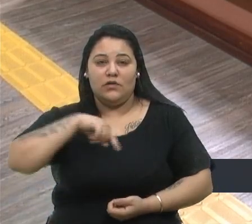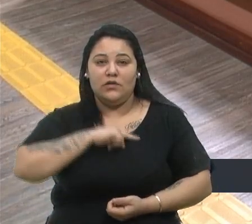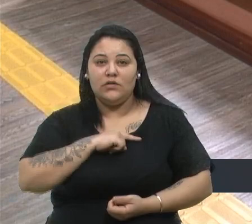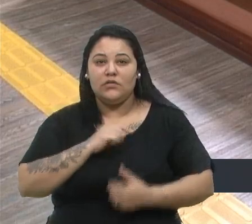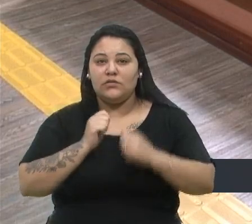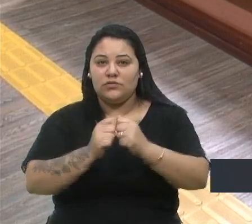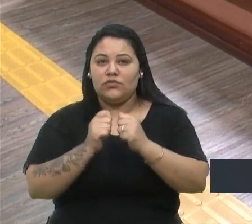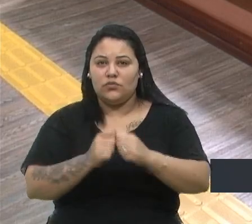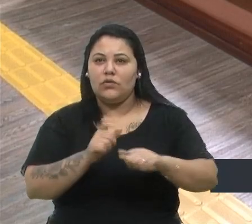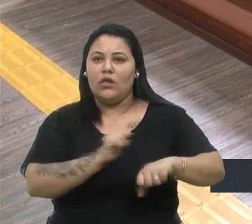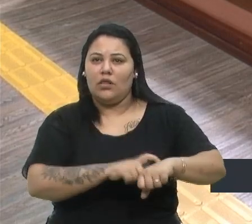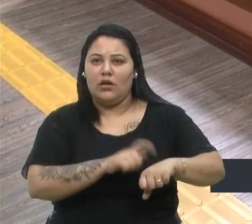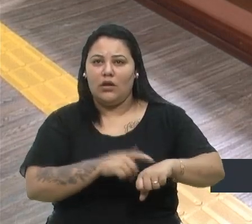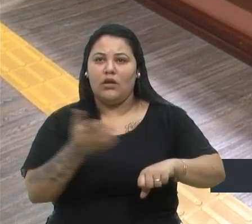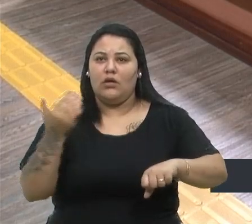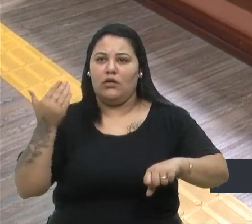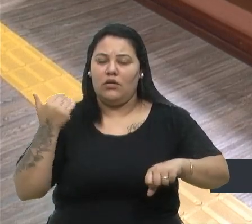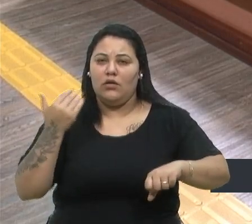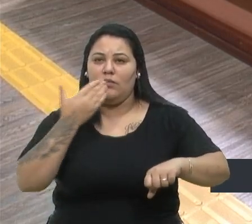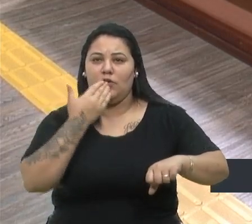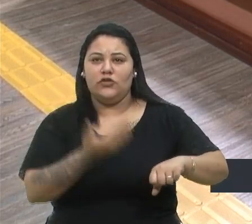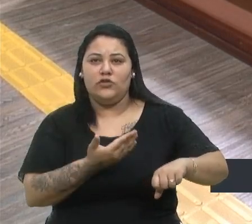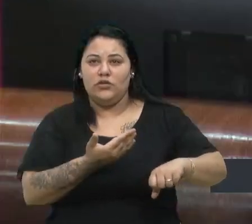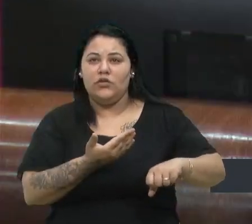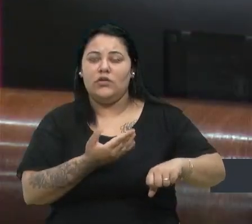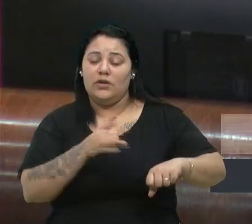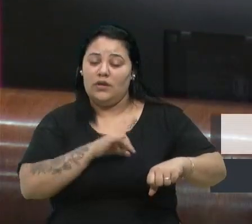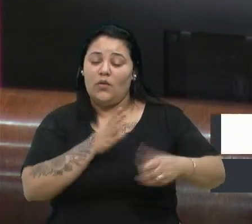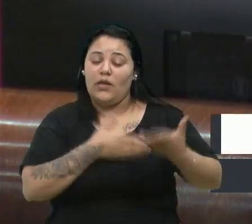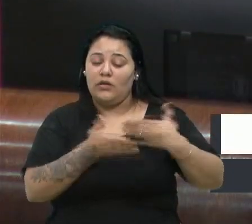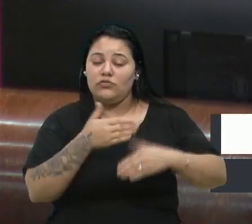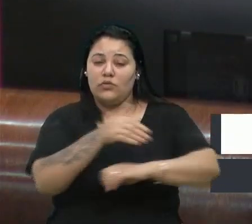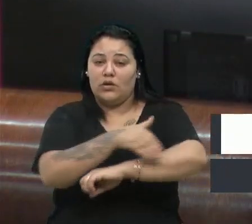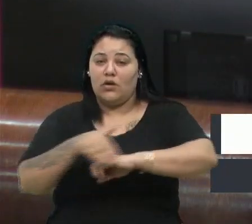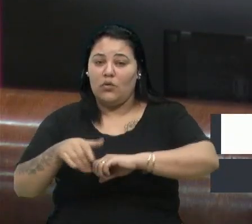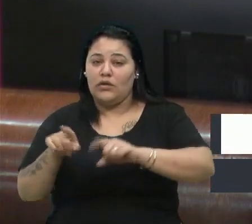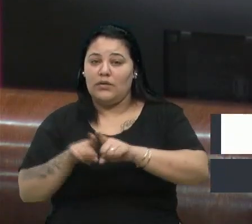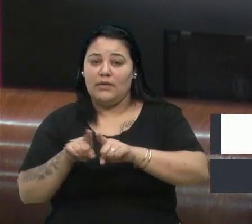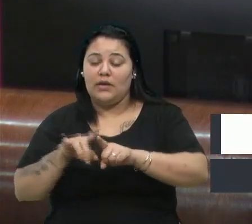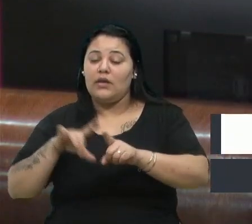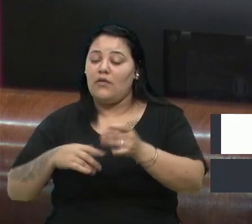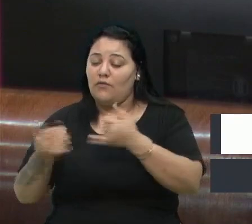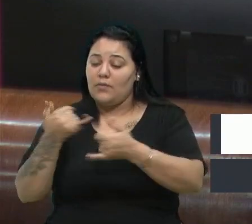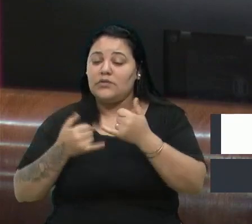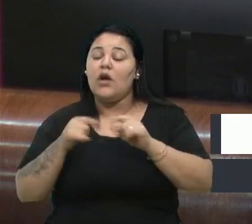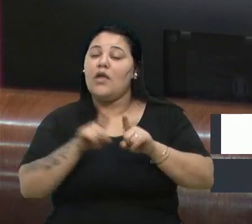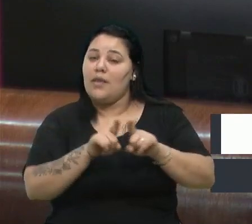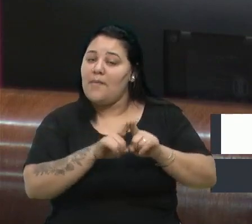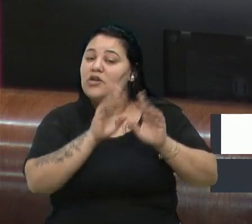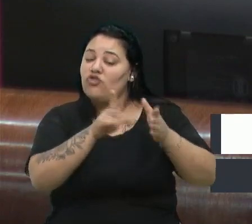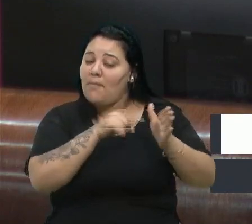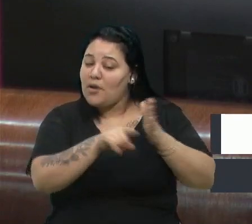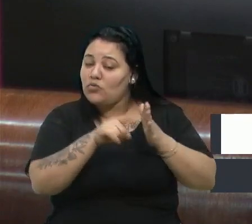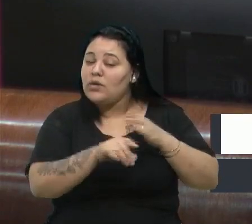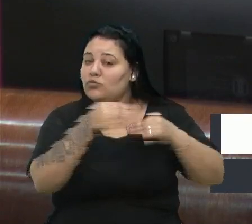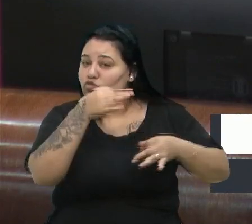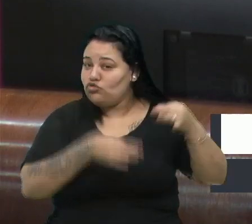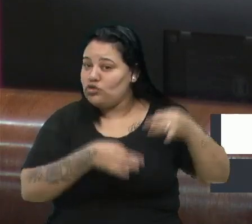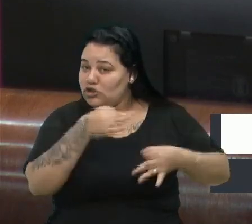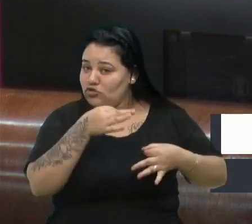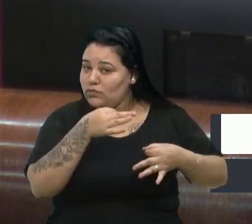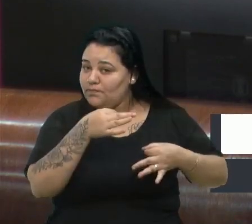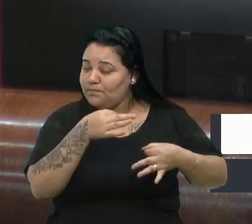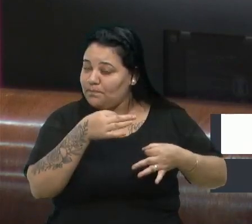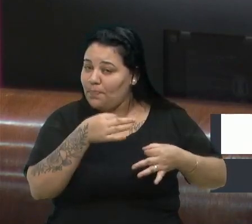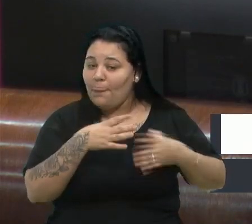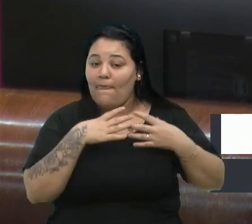tempo, solicitação em relação ao consultório na rua, dados, eu também questionei o jurídico da Secretaria Municipal